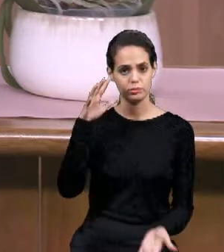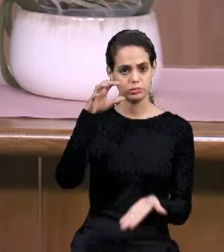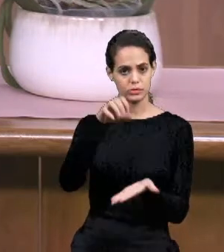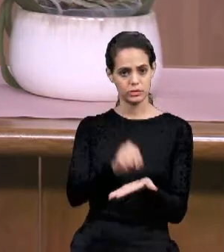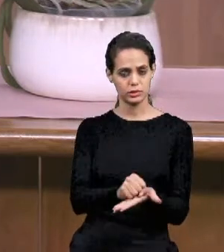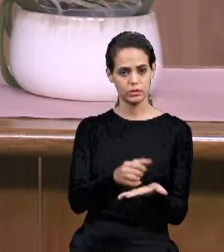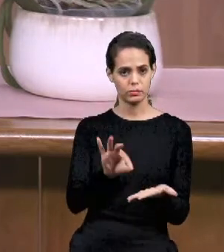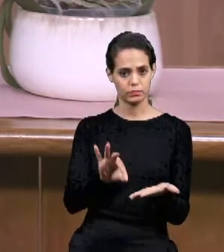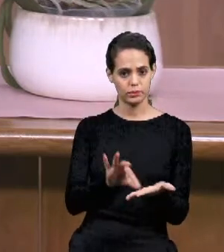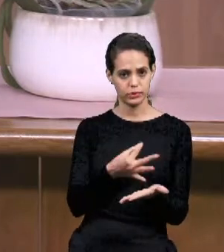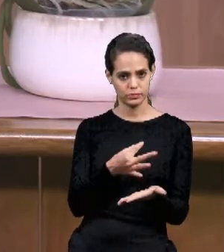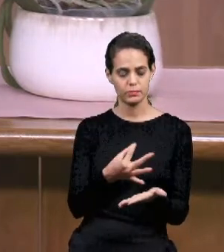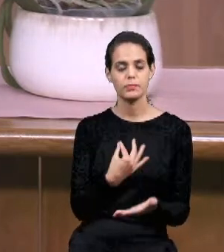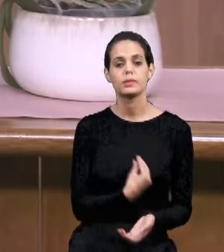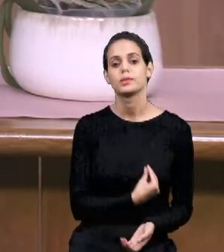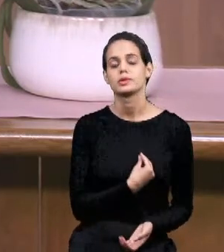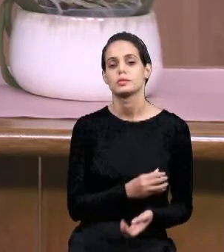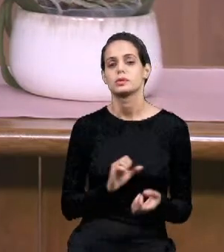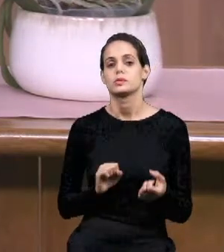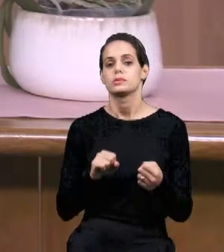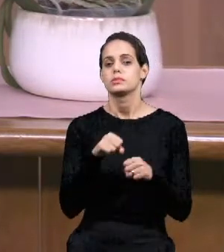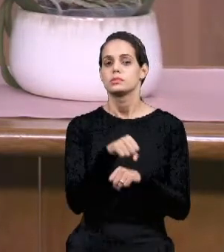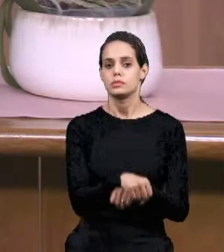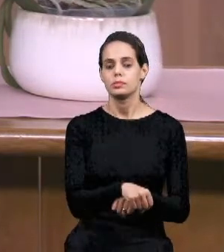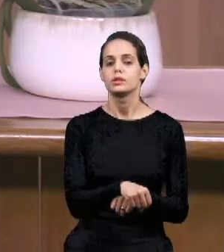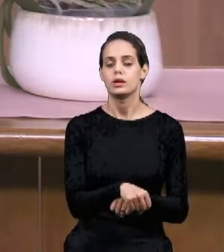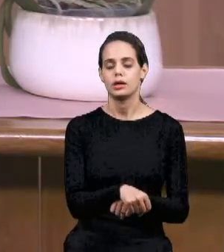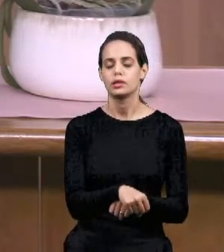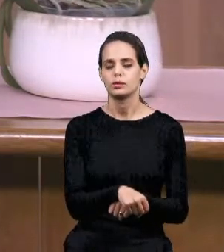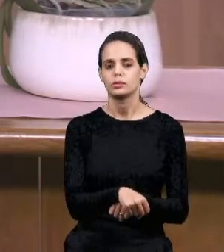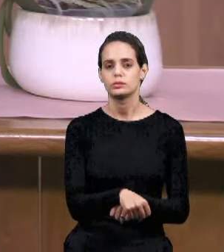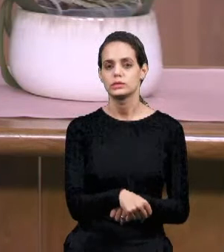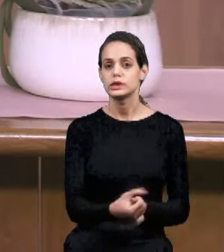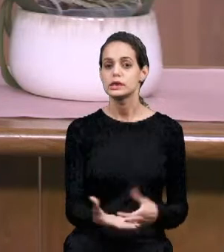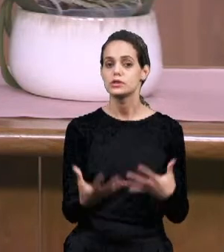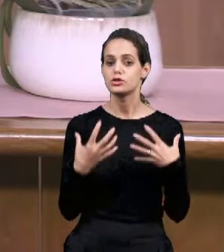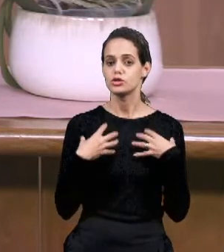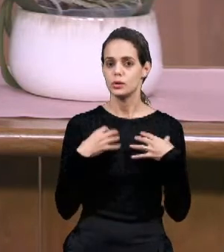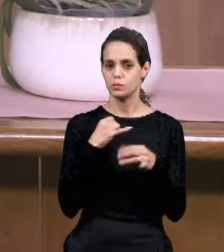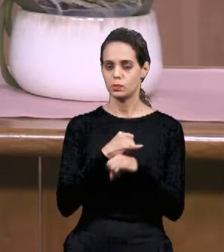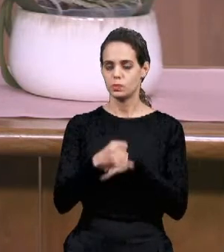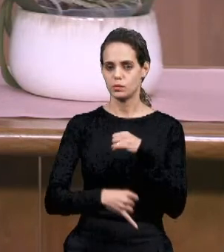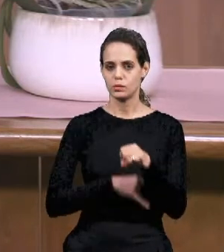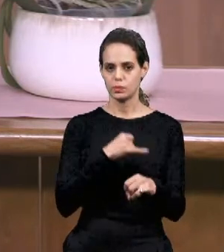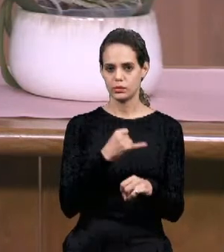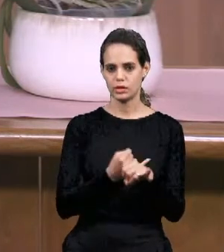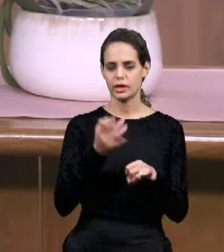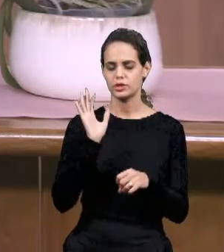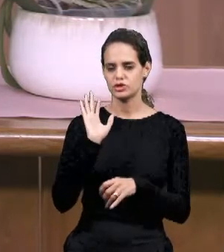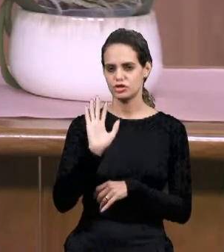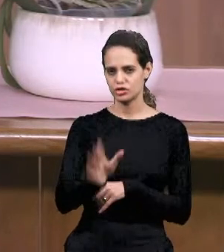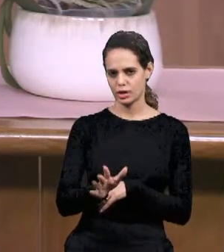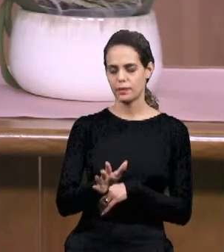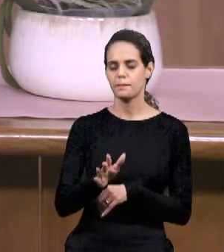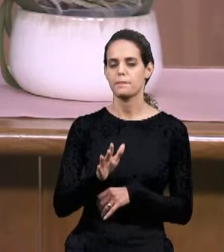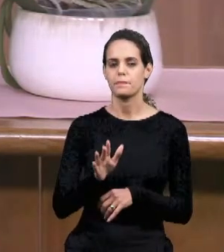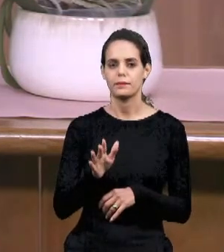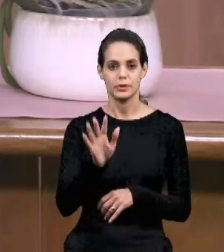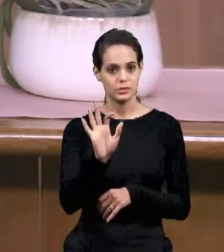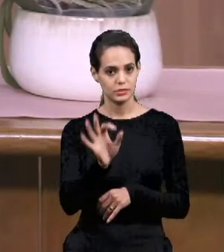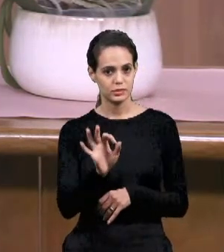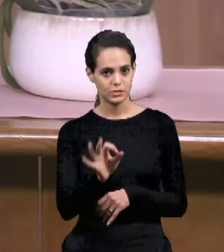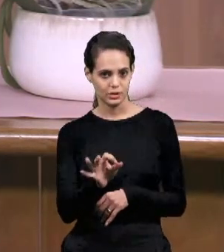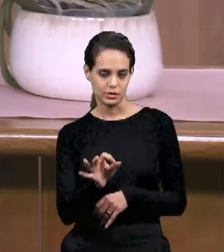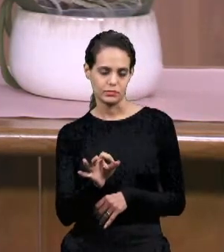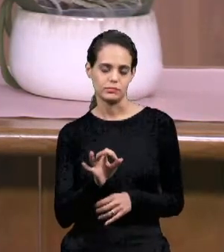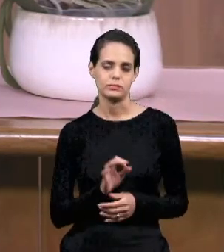para participação desse seminário, que será nesse modelo de seminário online que nós estamos fazendo, tá certo? Então a gente